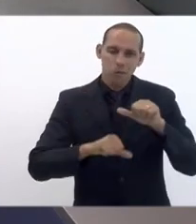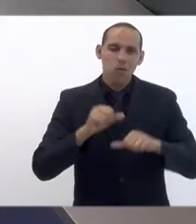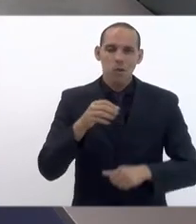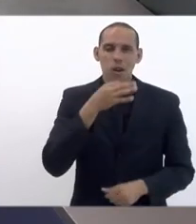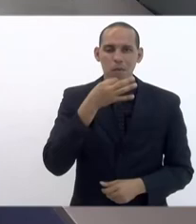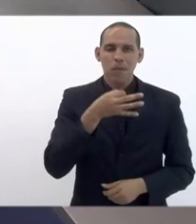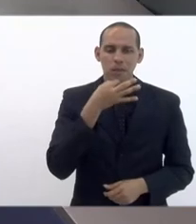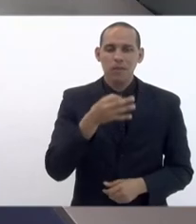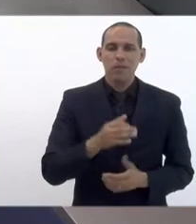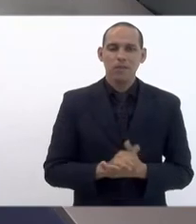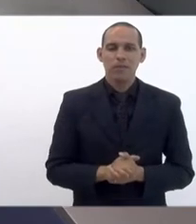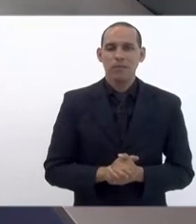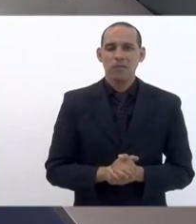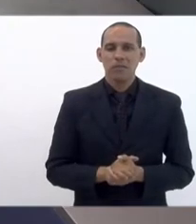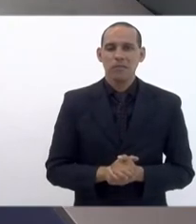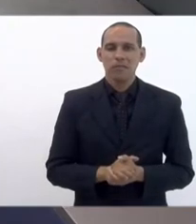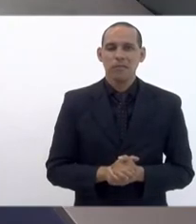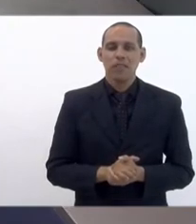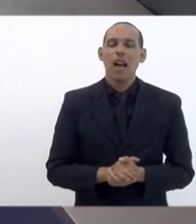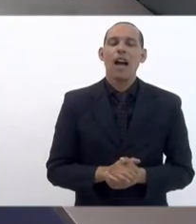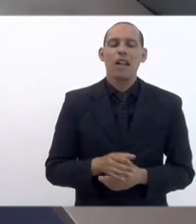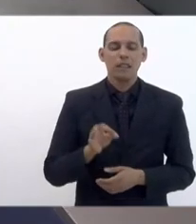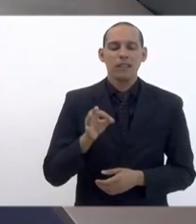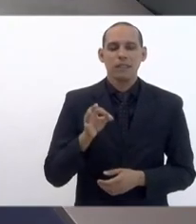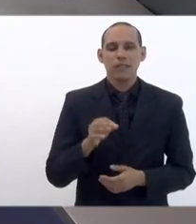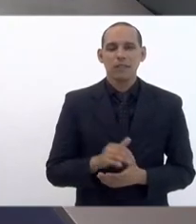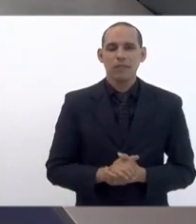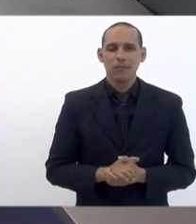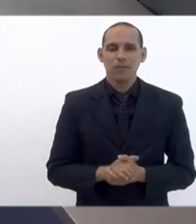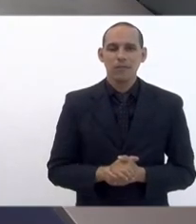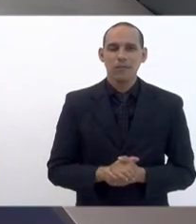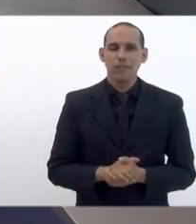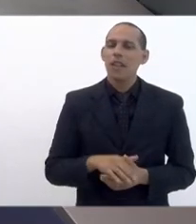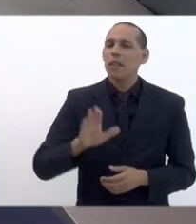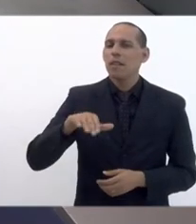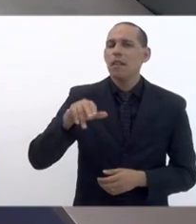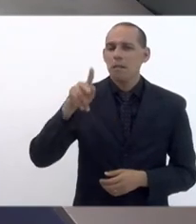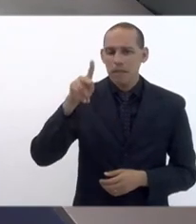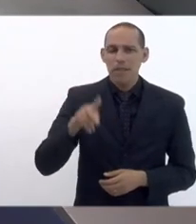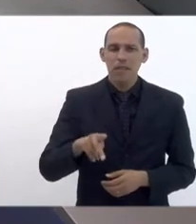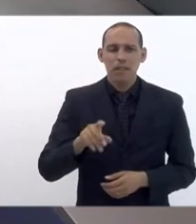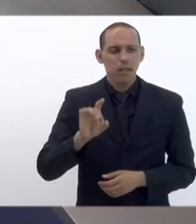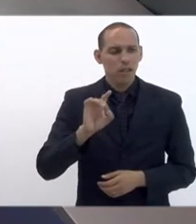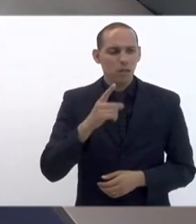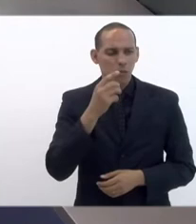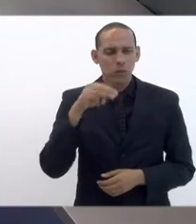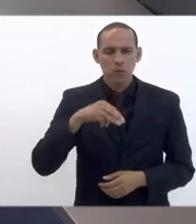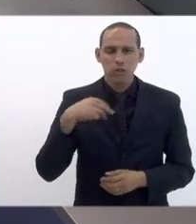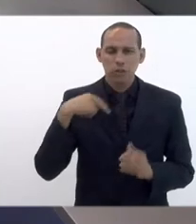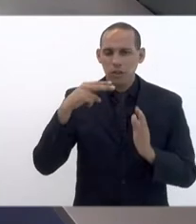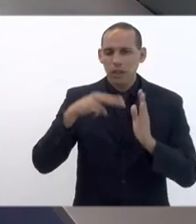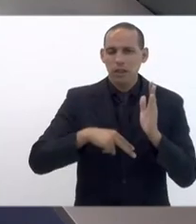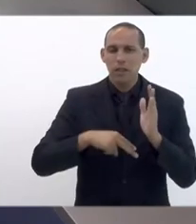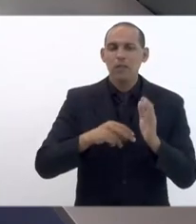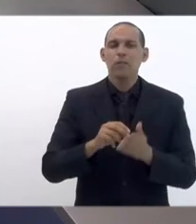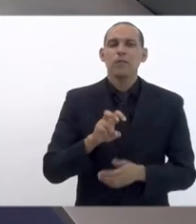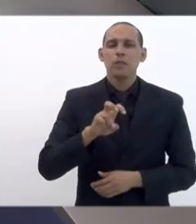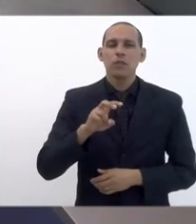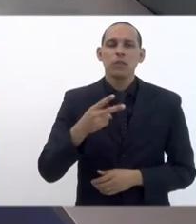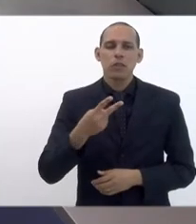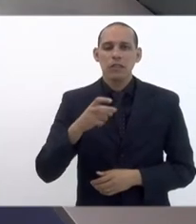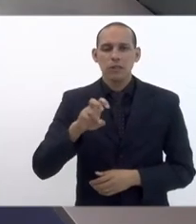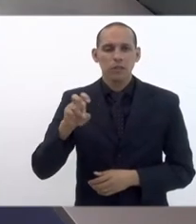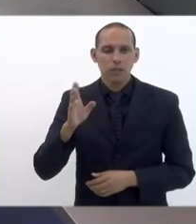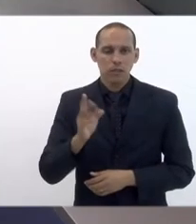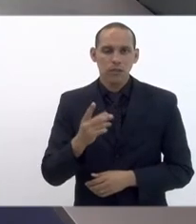início. No início, ele mudou. Tá. Presidente Márcio. Só um minuto, deixa eu fazer a leitura. Projeto de lei 5255 de 21, de